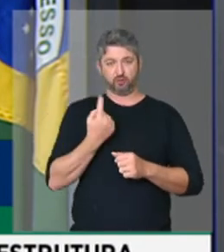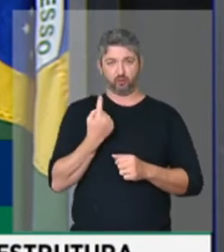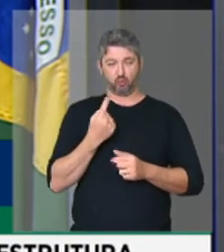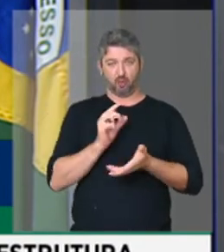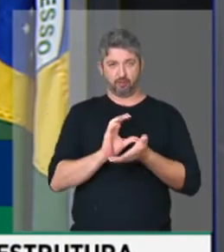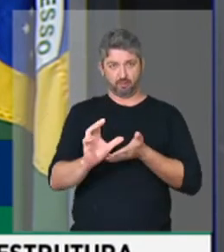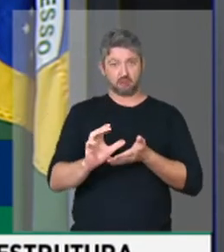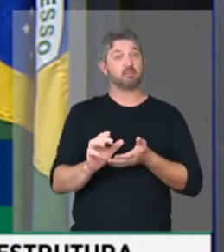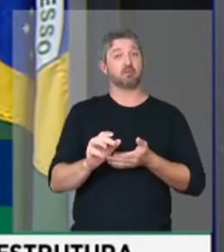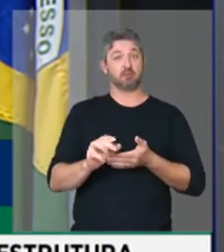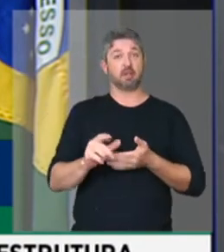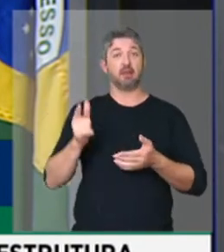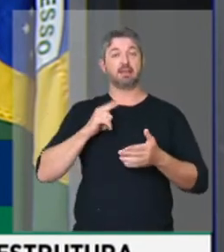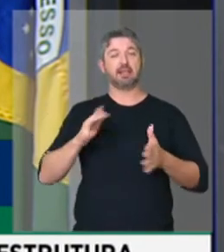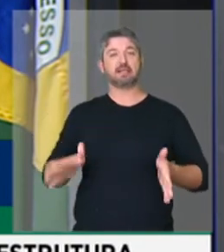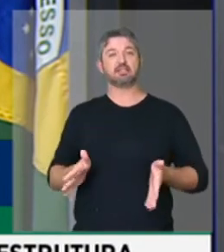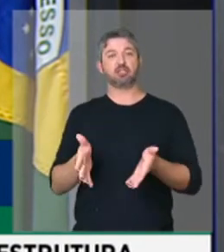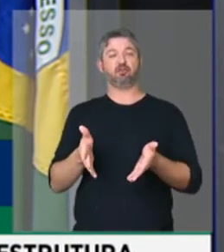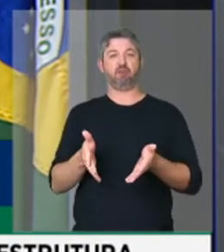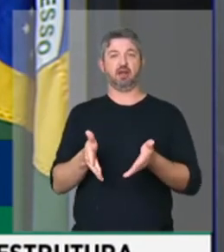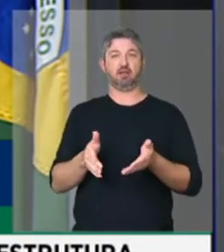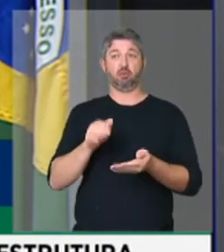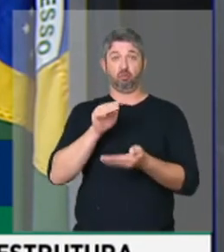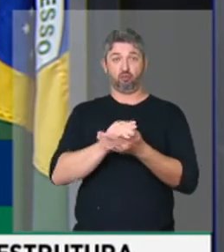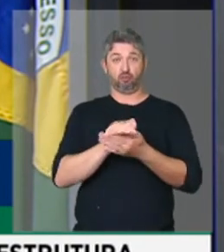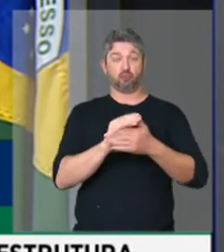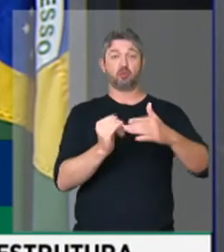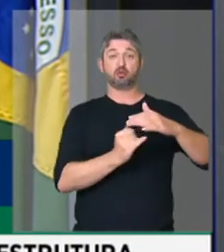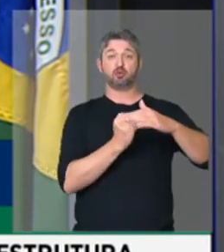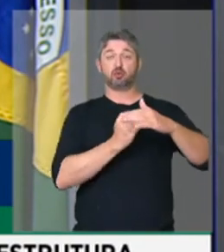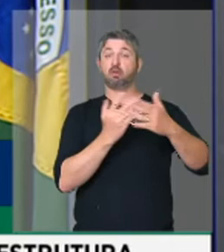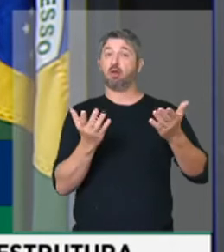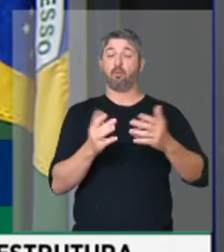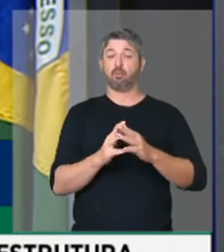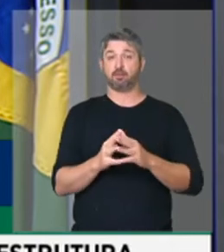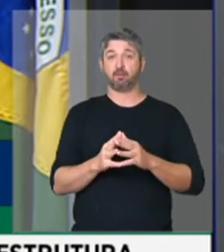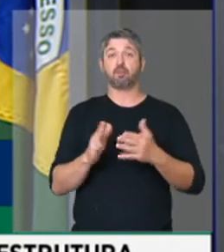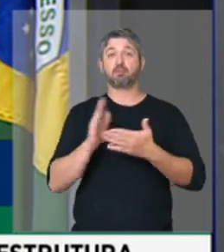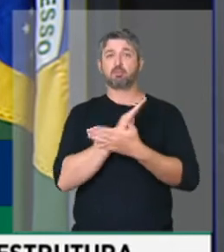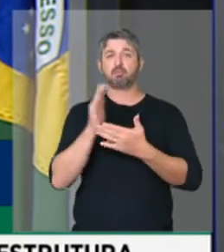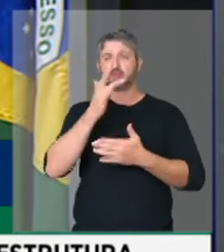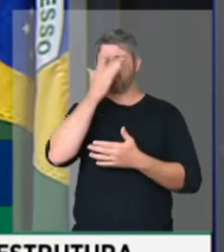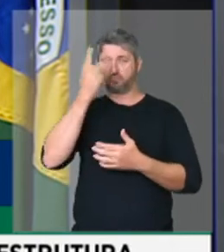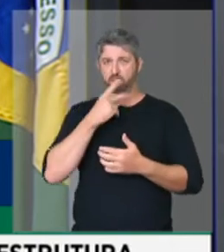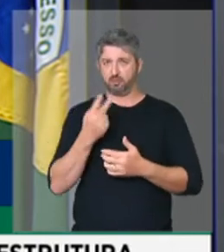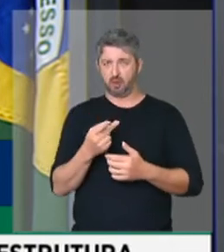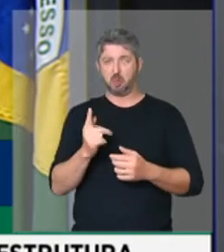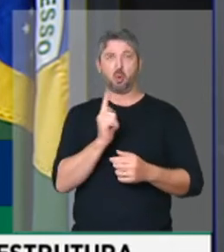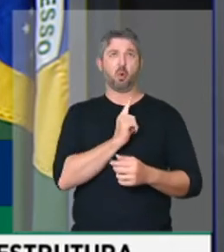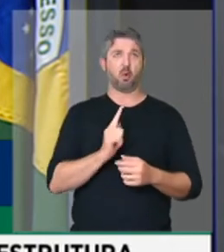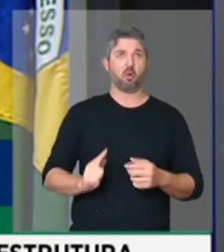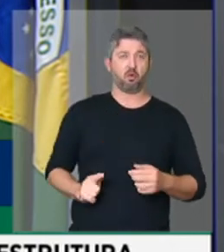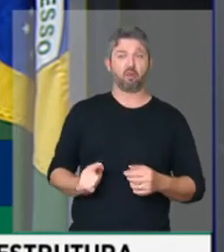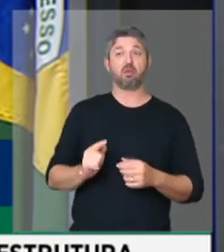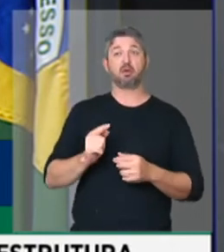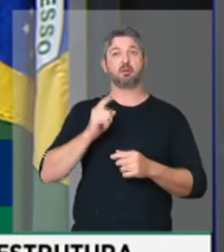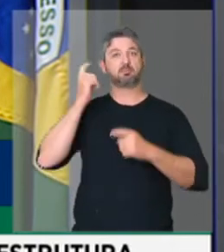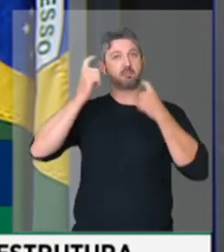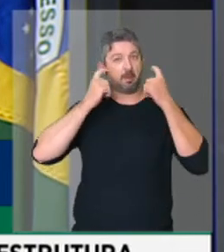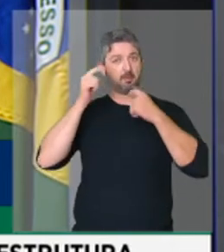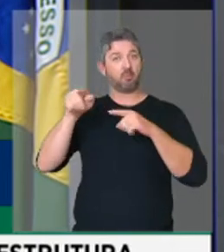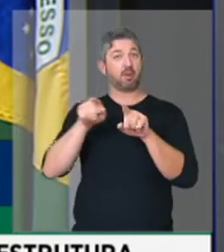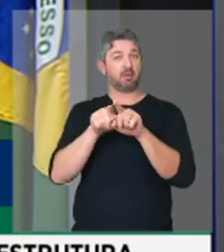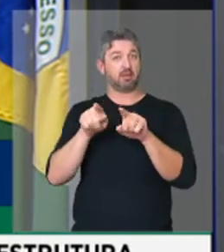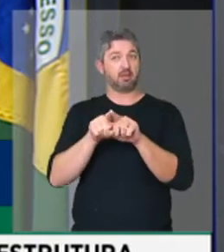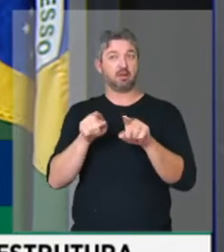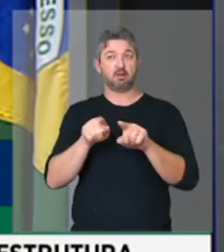debêntures incentivadas, fundos institucionais. Alguns disseram, e o próprio governo manifestou preocupação de